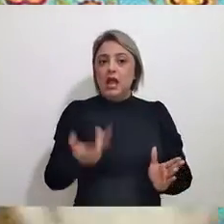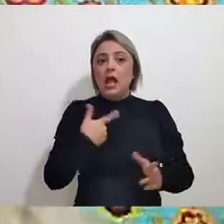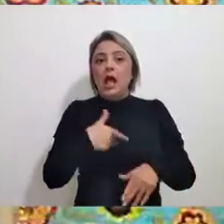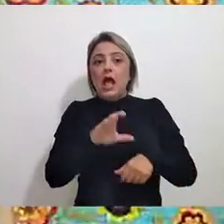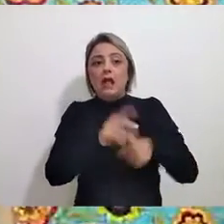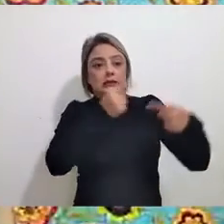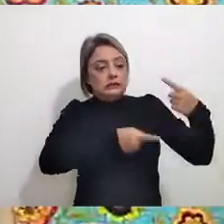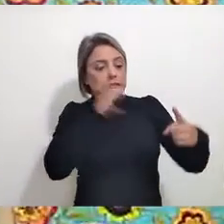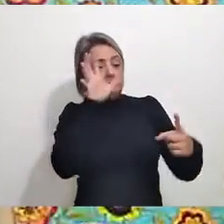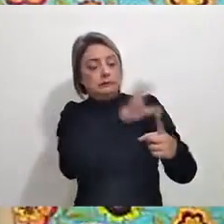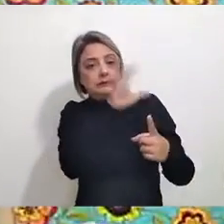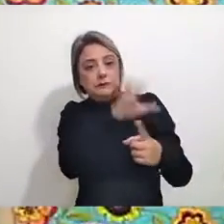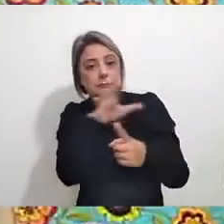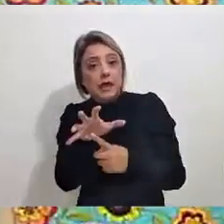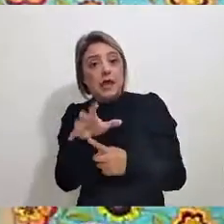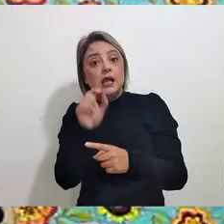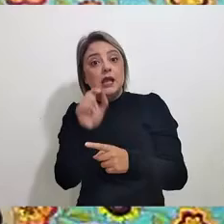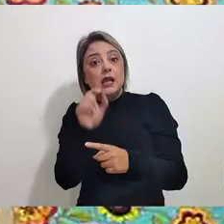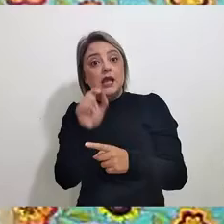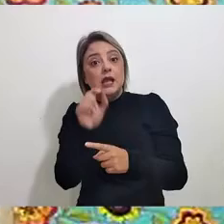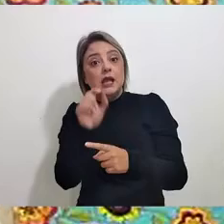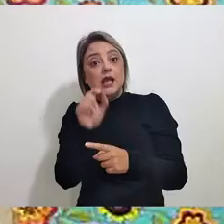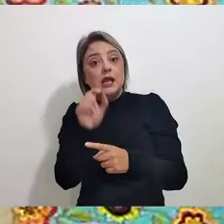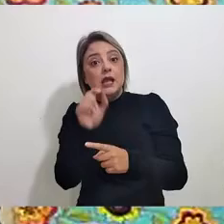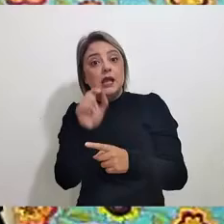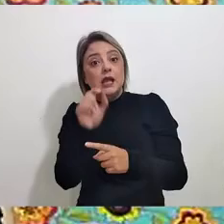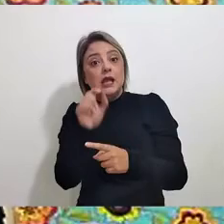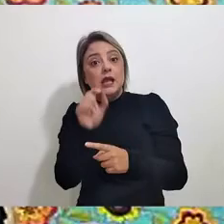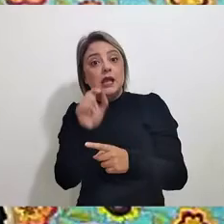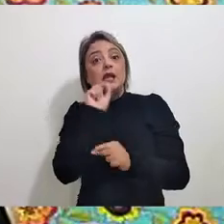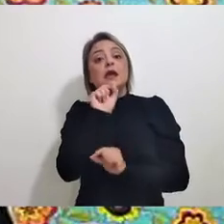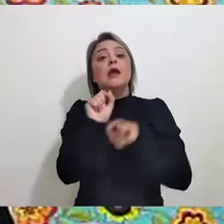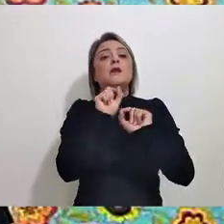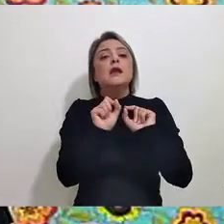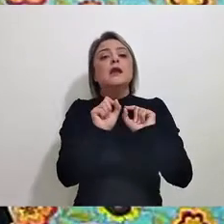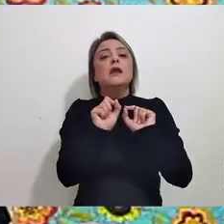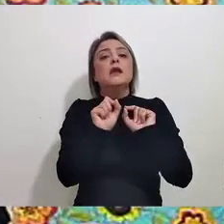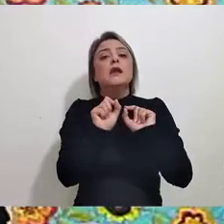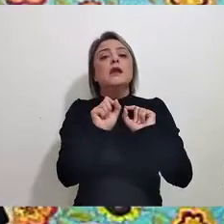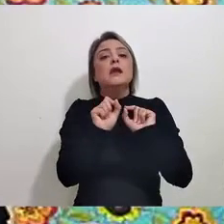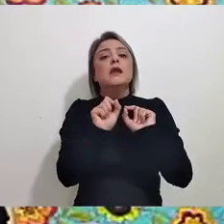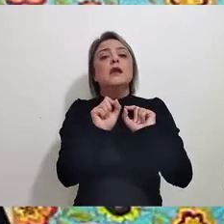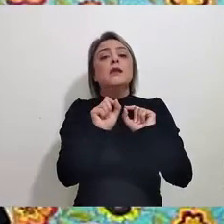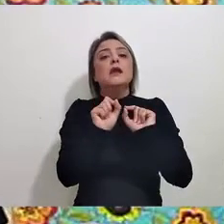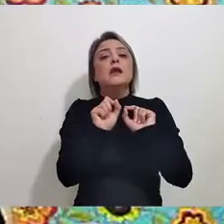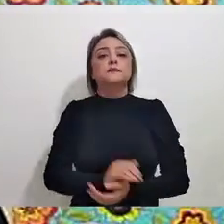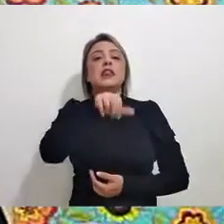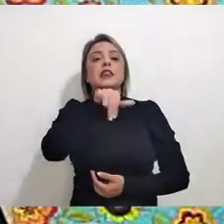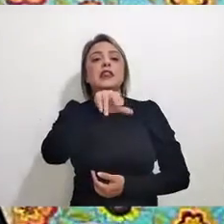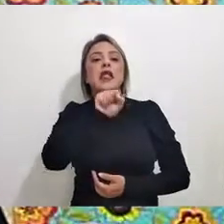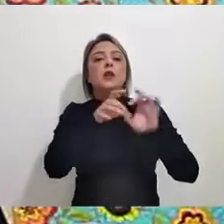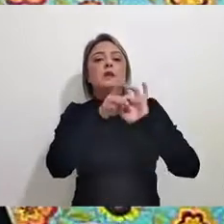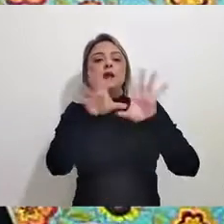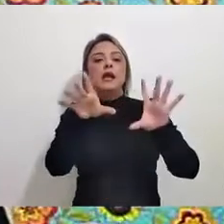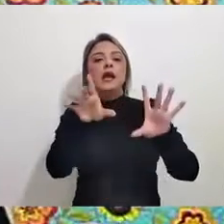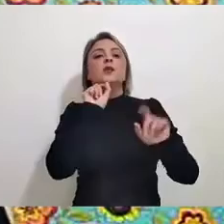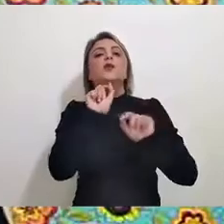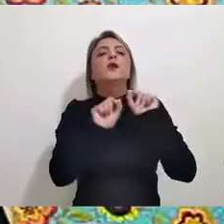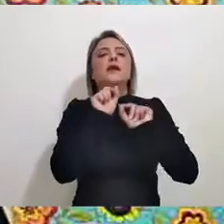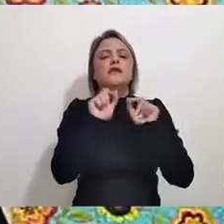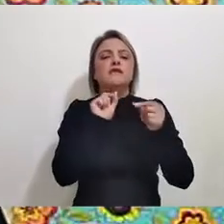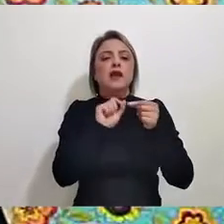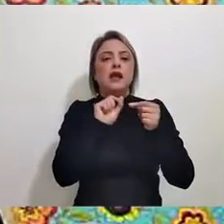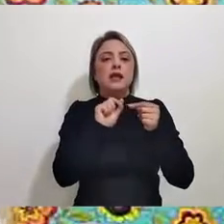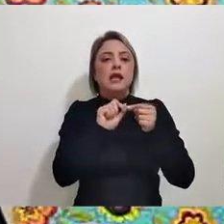aí, o que que esses governos liberais têm feito? Eles têm sucateado essas políticas. Então, quando a